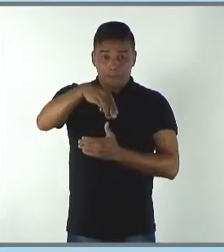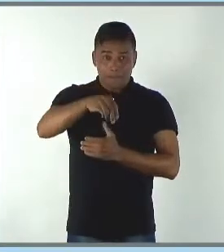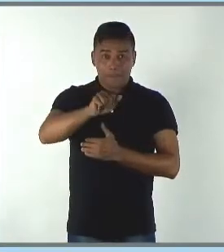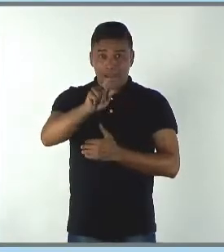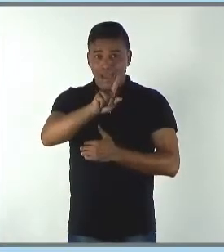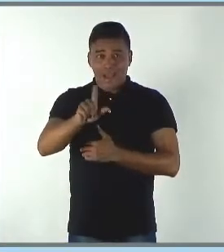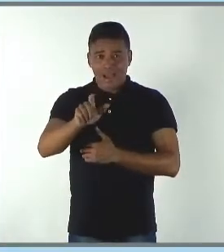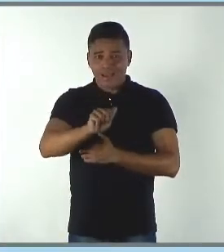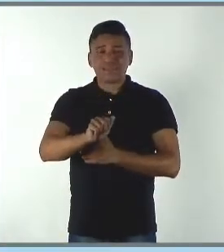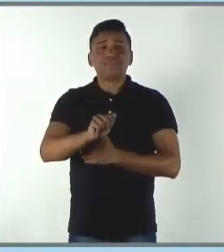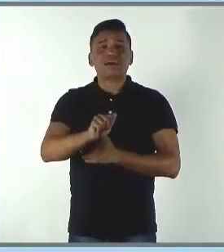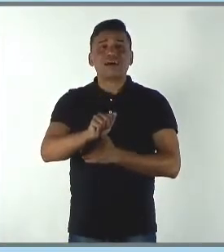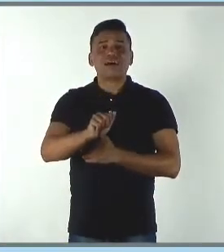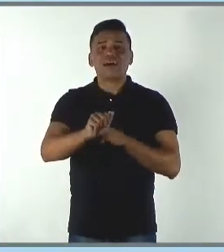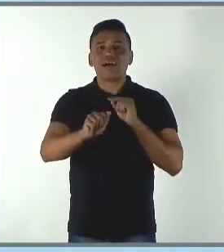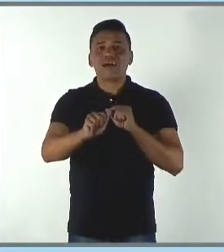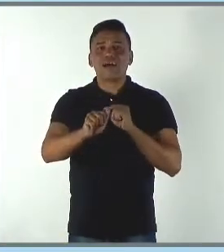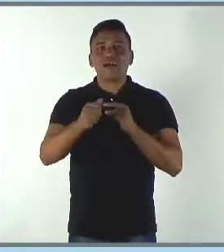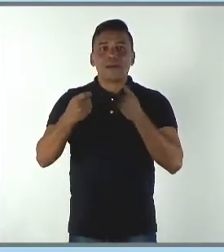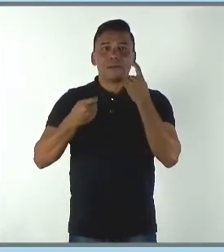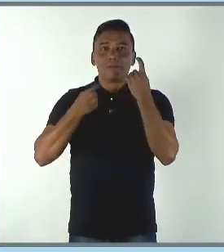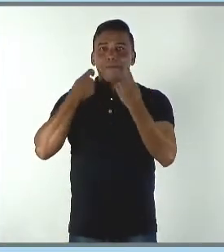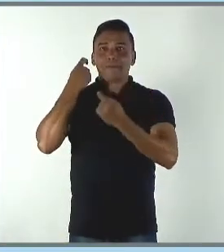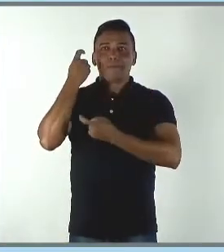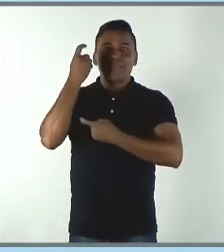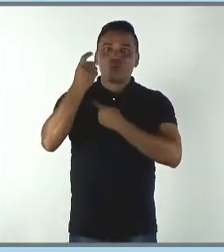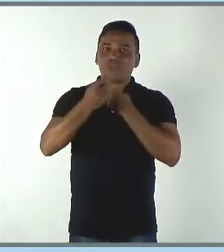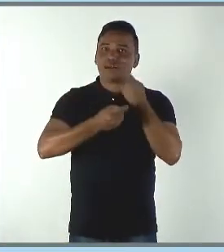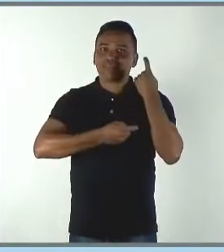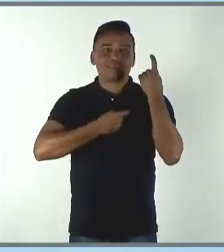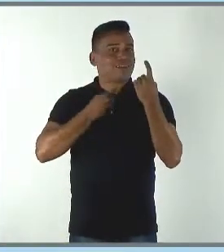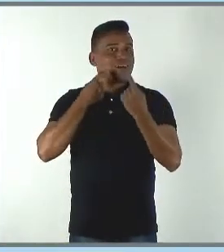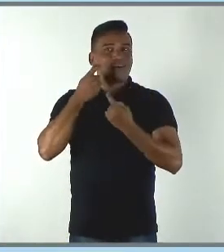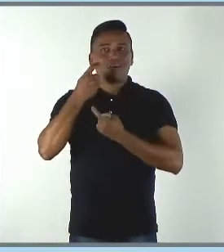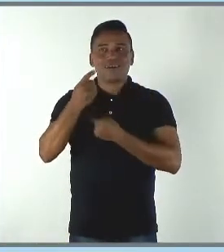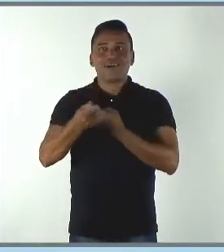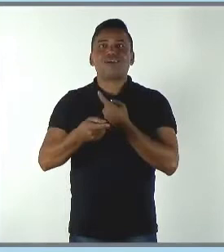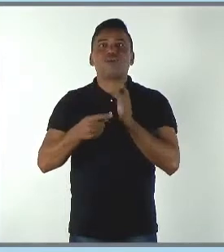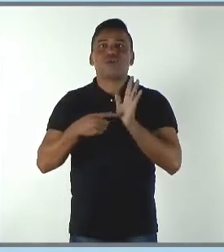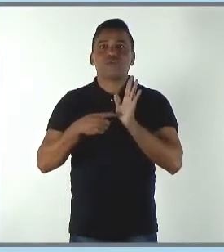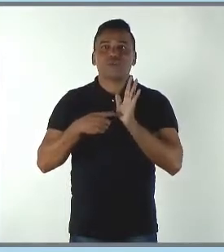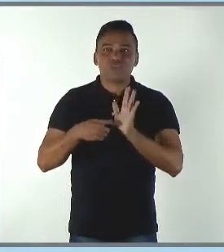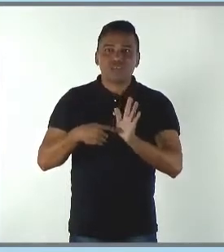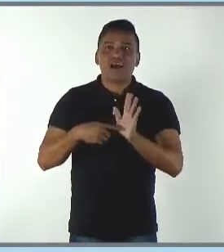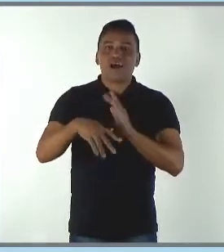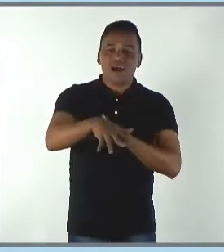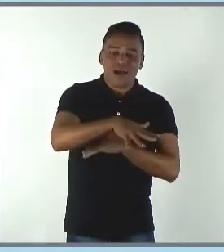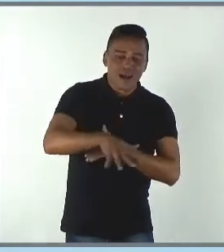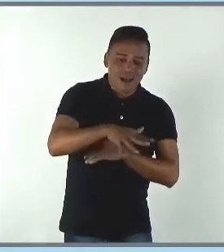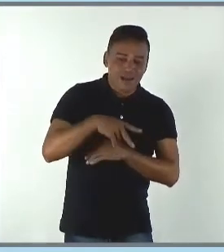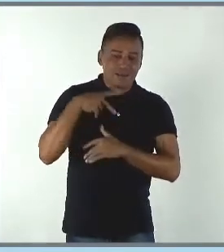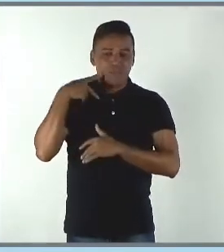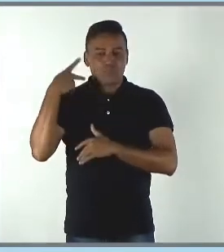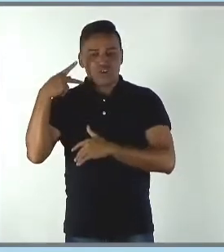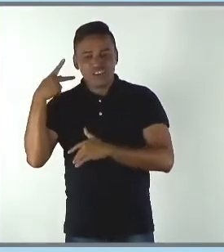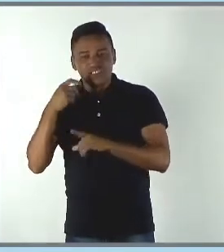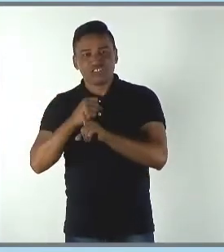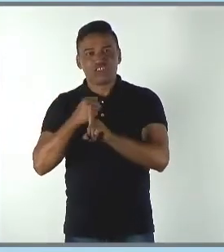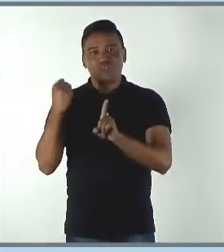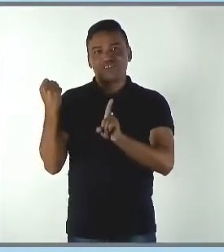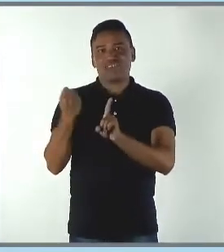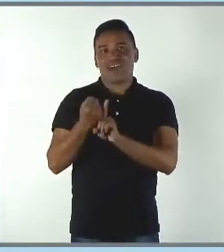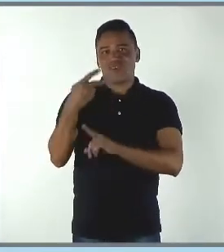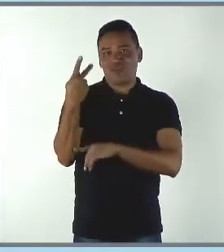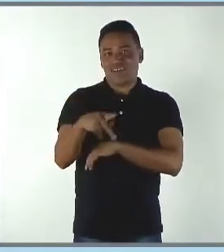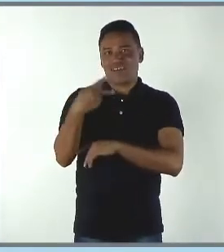preocupação de envolver-se de diferentes maneiras com as questões políticas, sociais e culturais do Brasil. Então, é uma